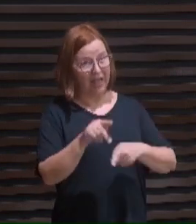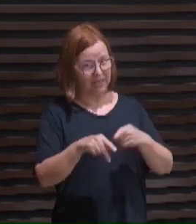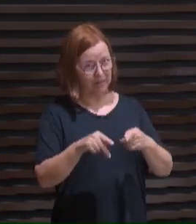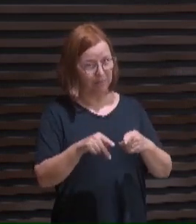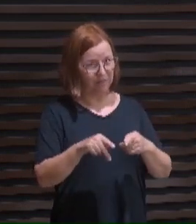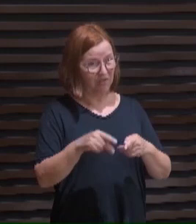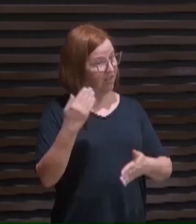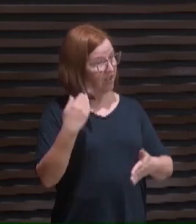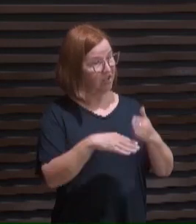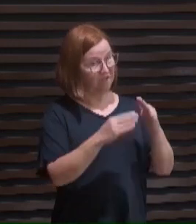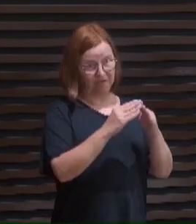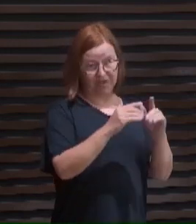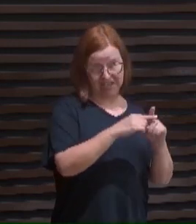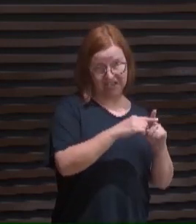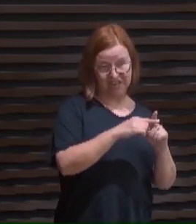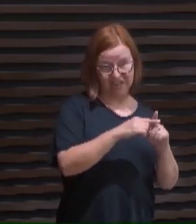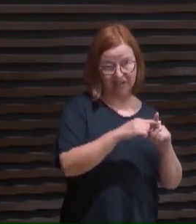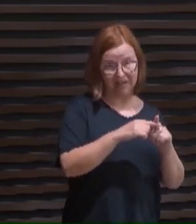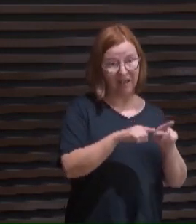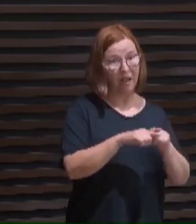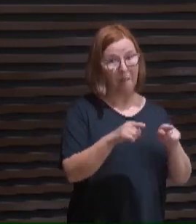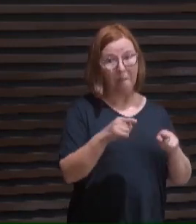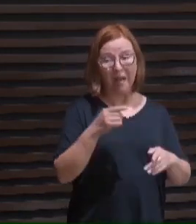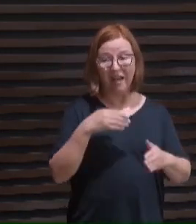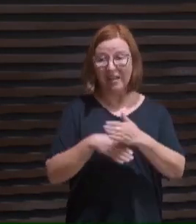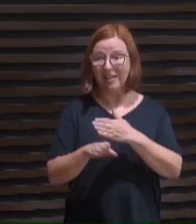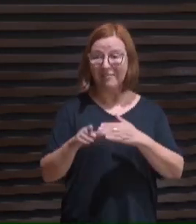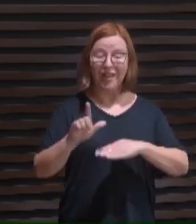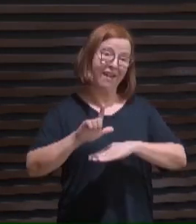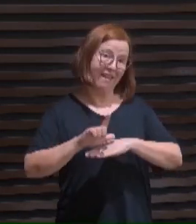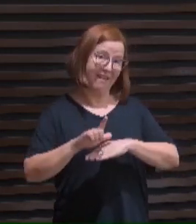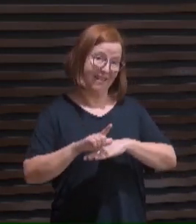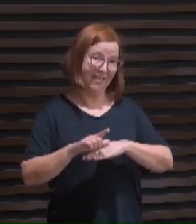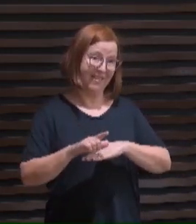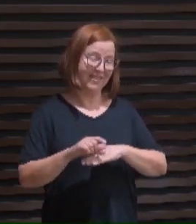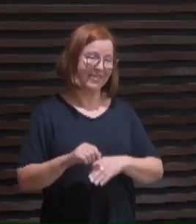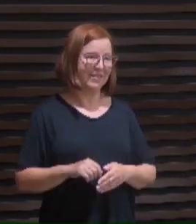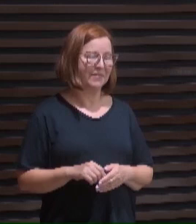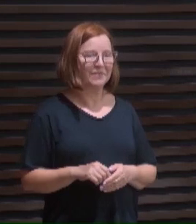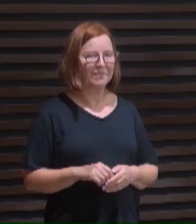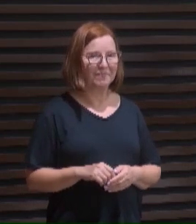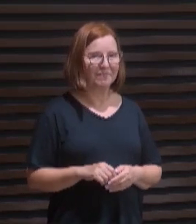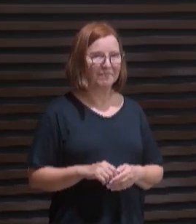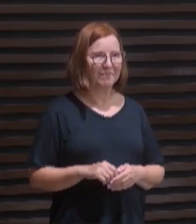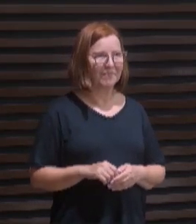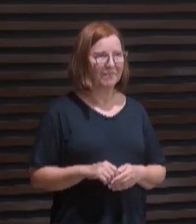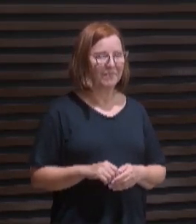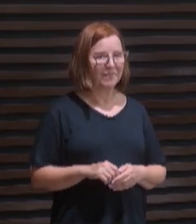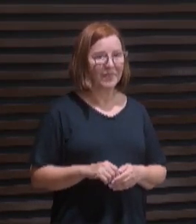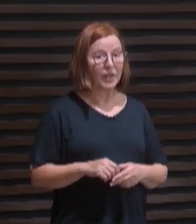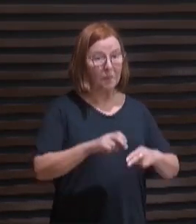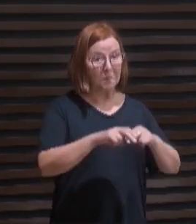dos pontos que nós vamos analisar. Mais amigo dos prazeres do que amigo de Deus. Vai tomando conta,